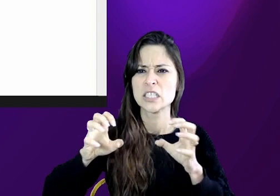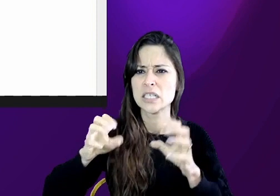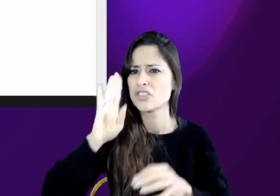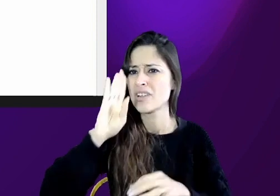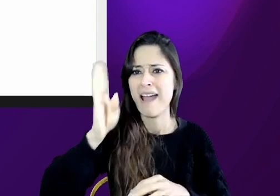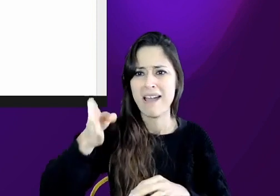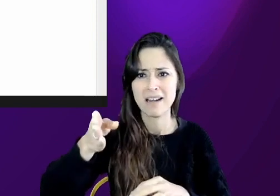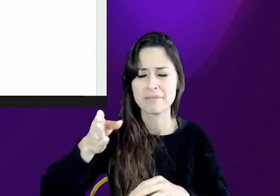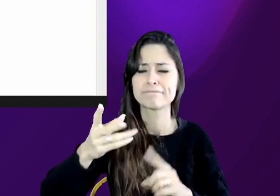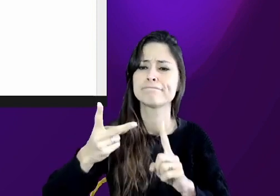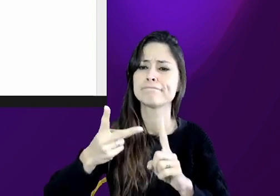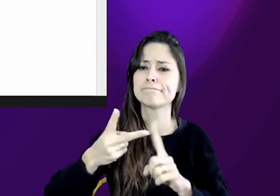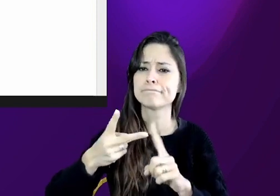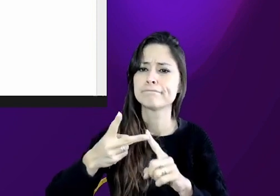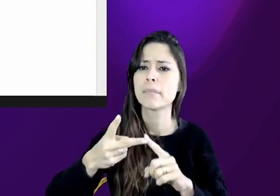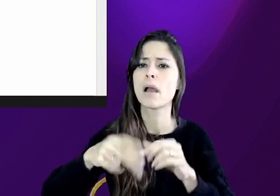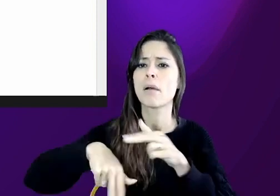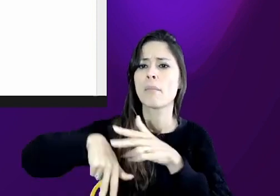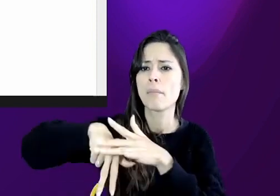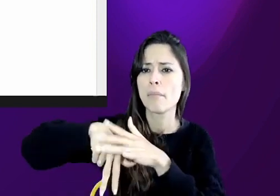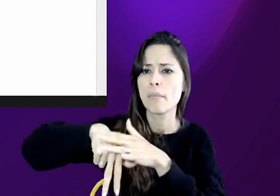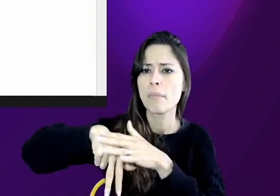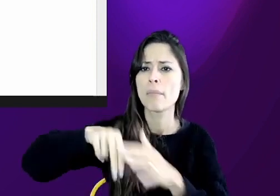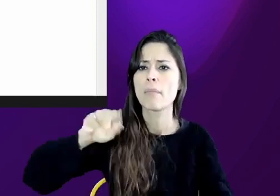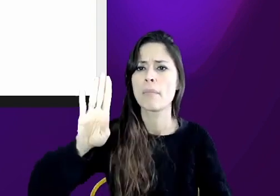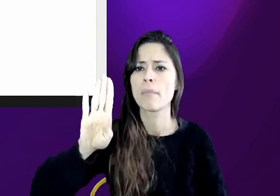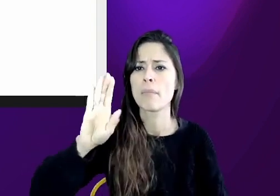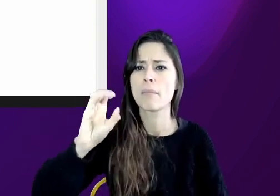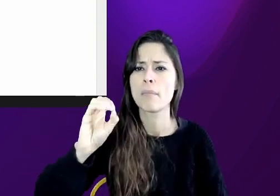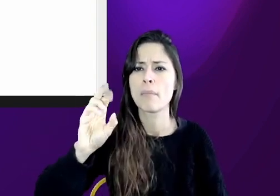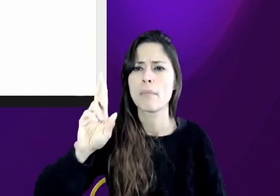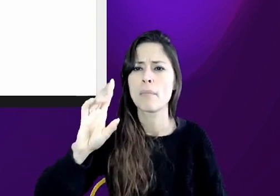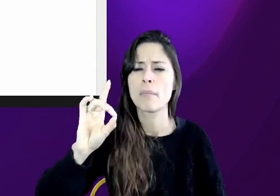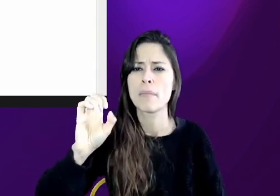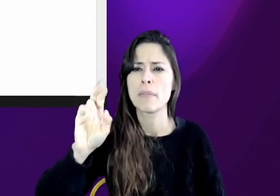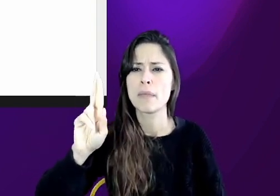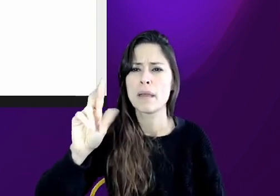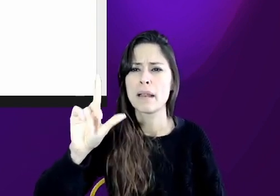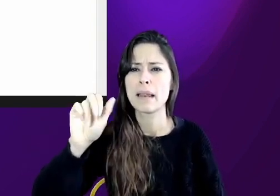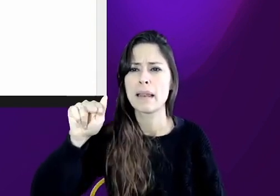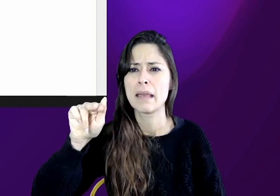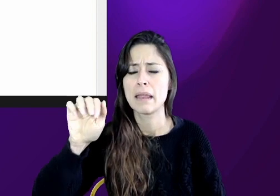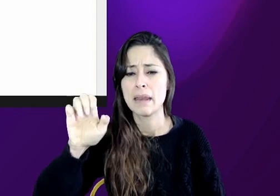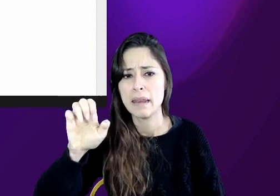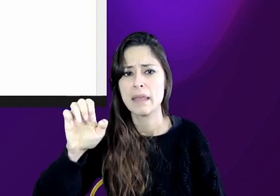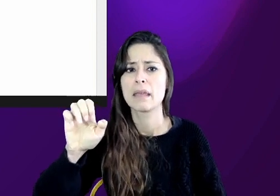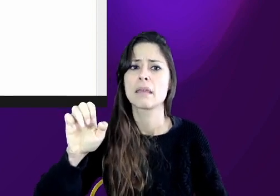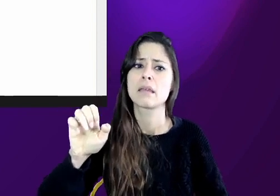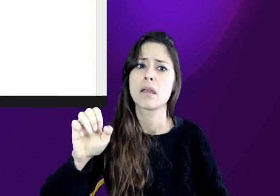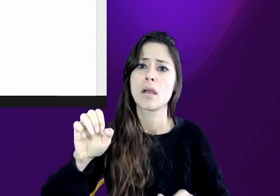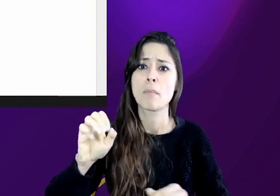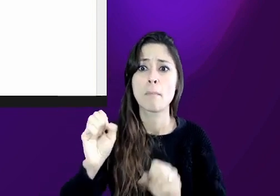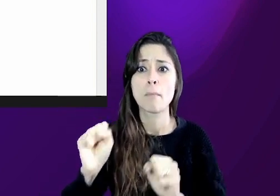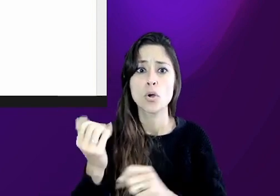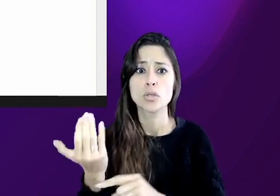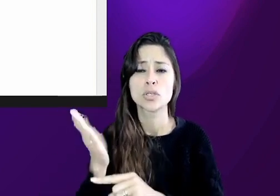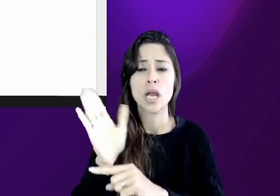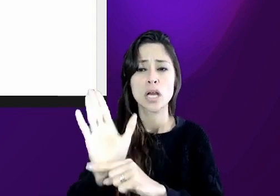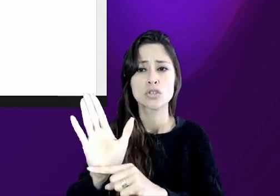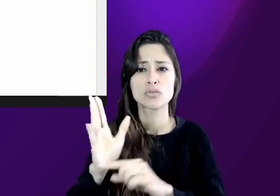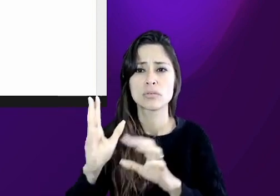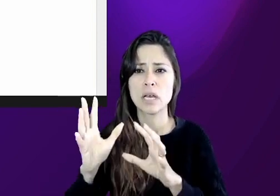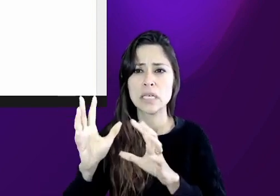aqueles pacientes que são borderline, ou seja, em que o tratamento neoadjuvante ele poderia melhorar a ressecabilidade,